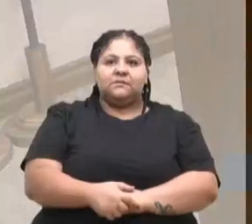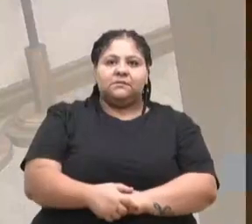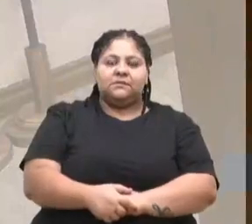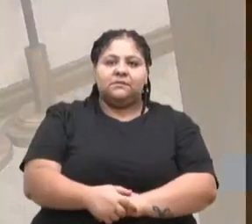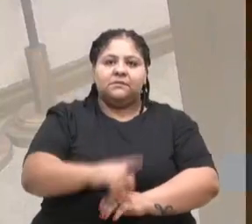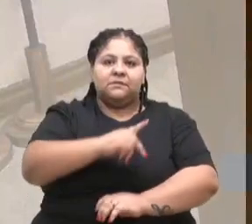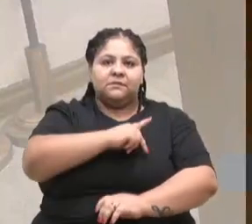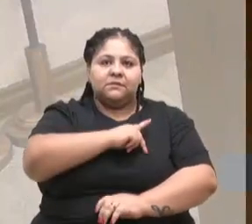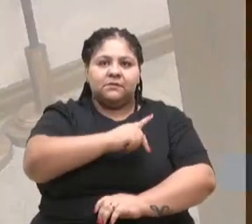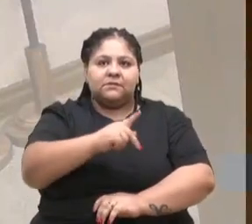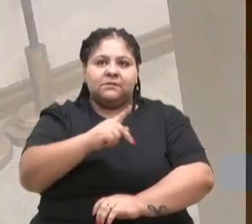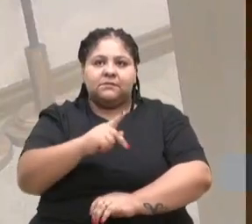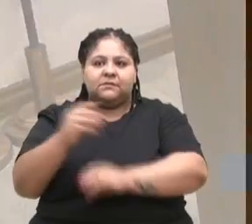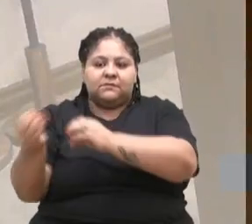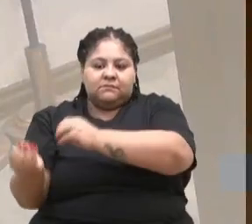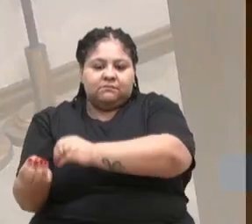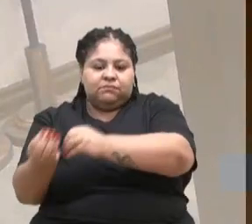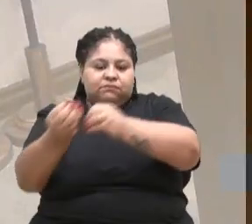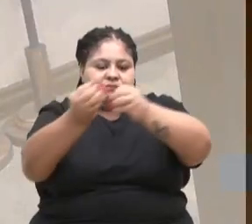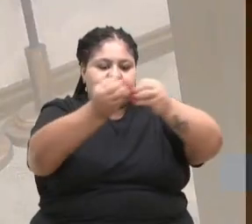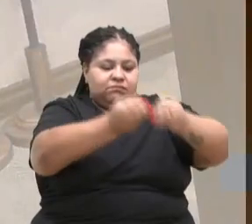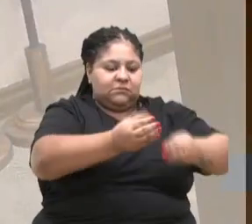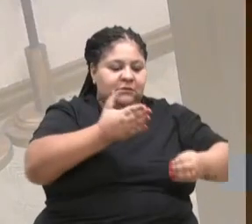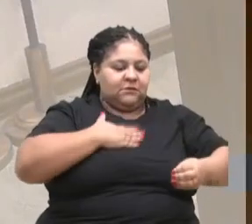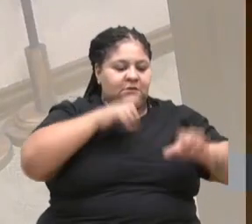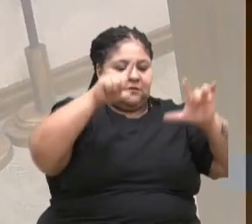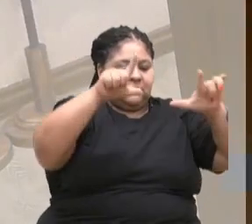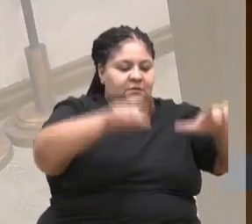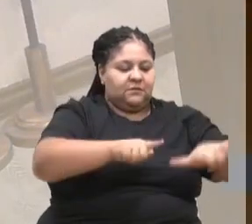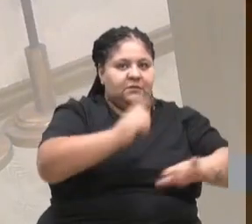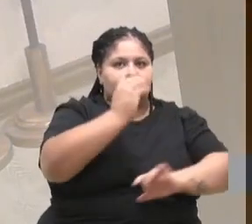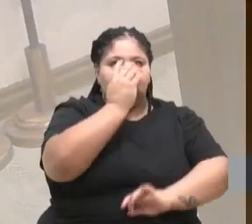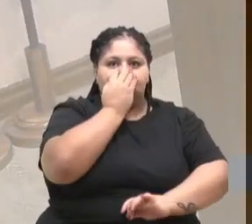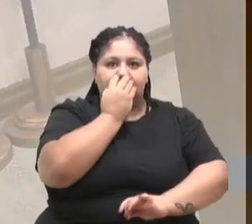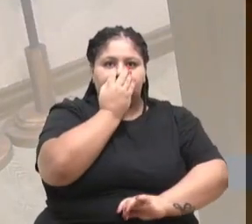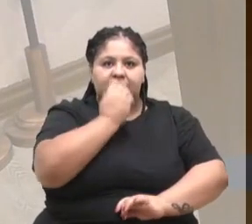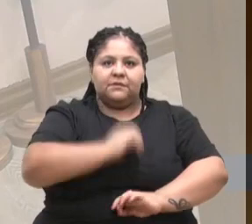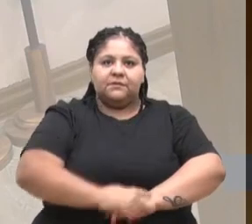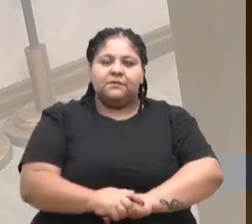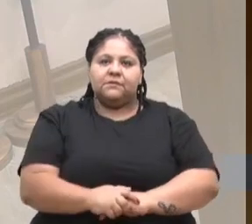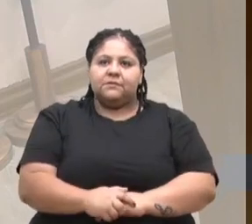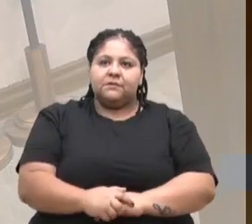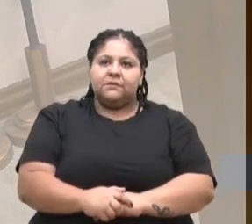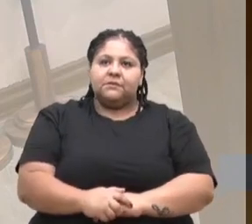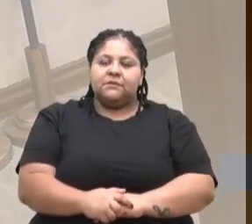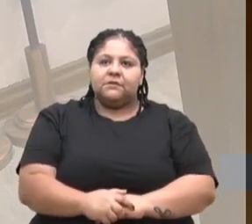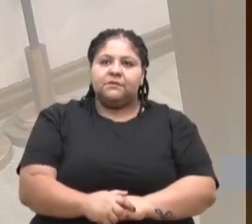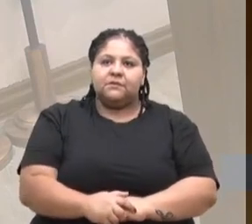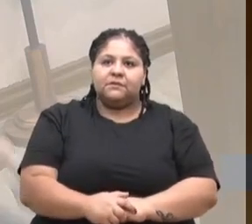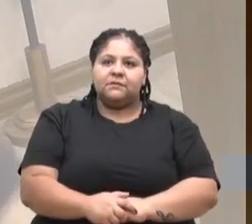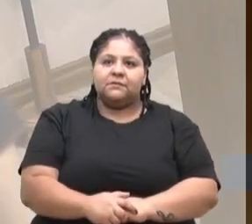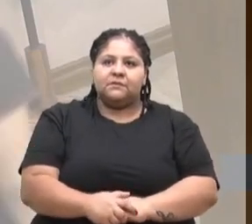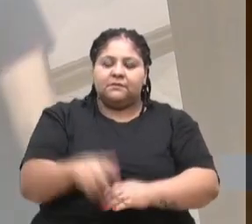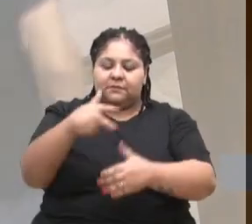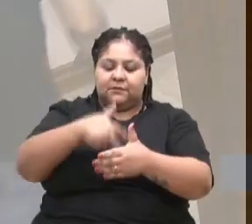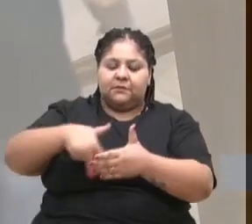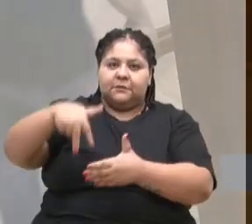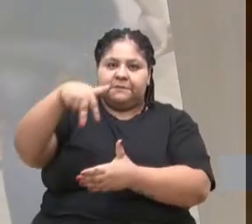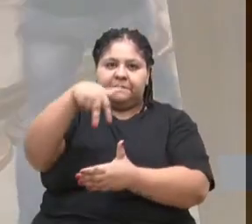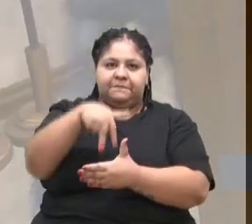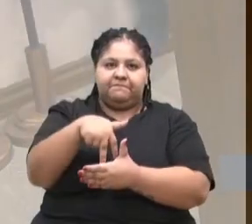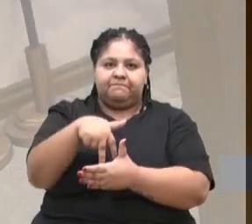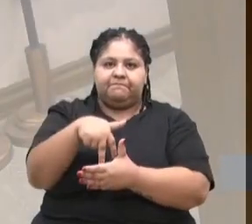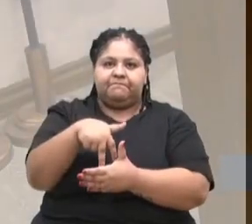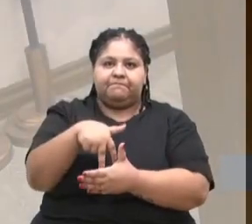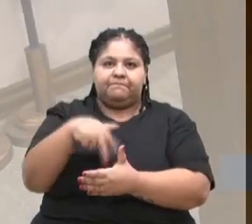Presidente, eu passo o meu espaço ao nobre colega Gilfredo Otto de Camille Sobrinho. Por cedência de espaço na tribuna, no grande